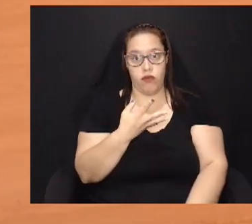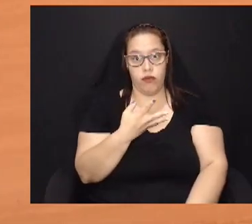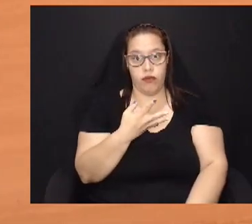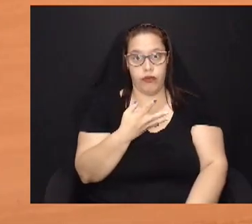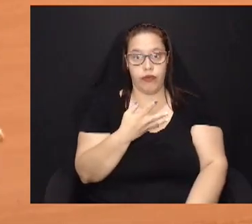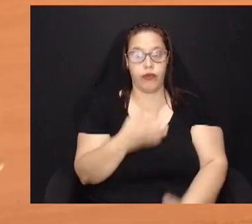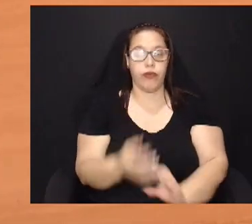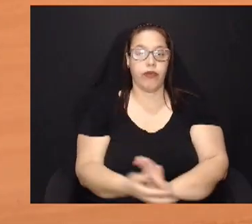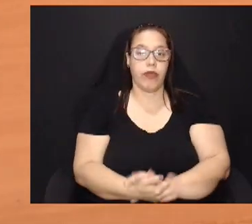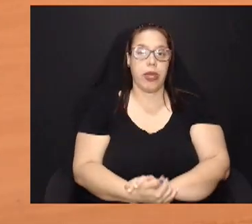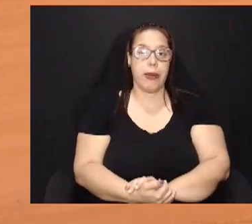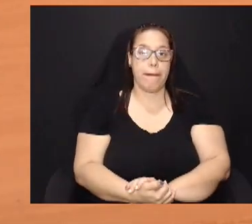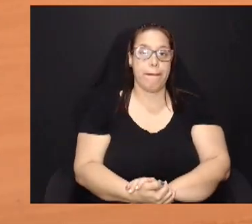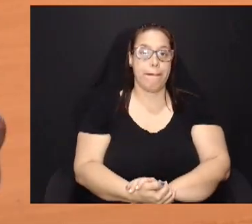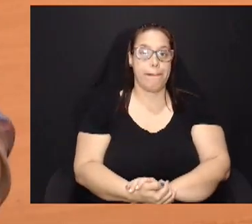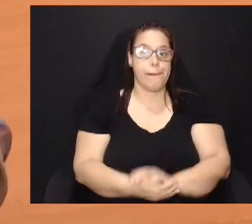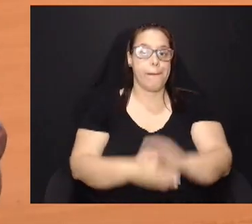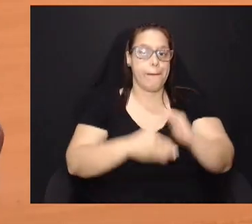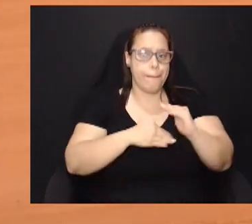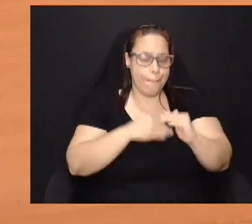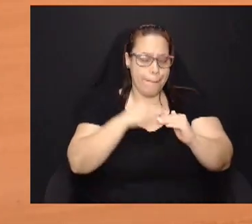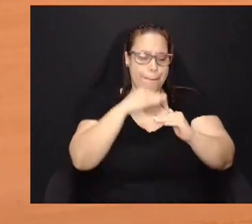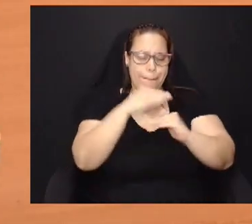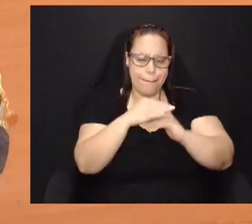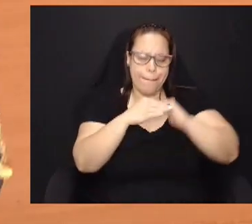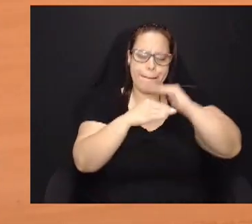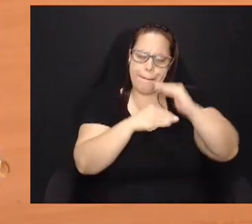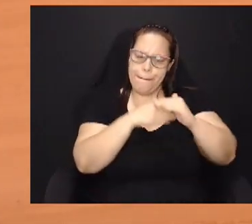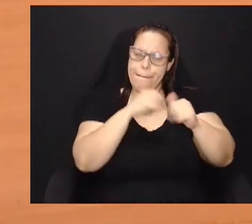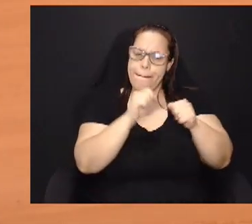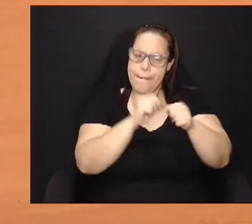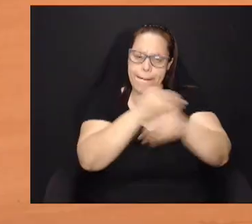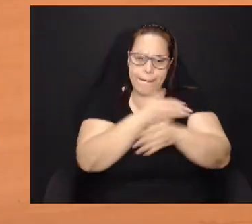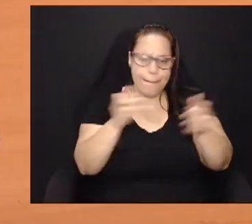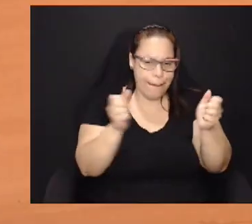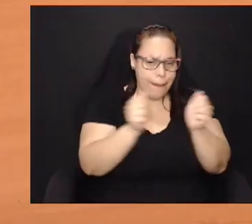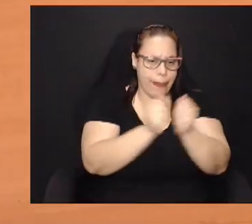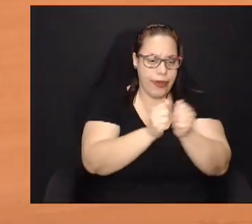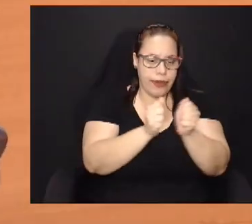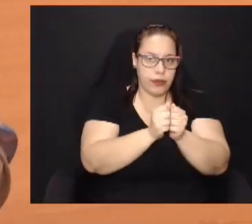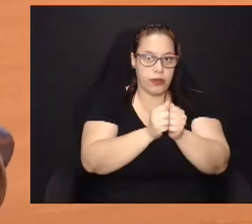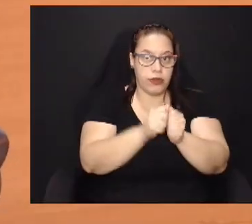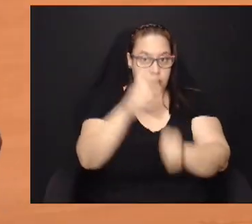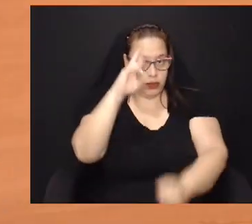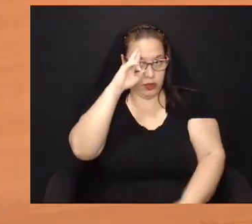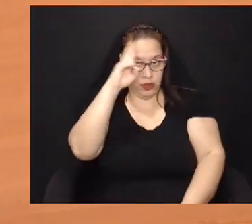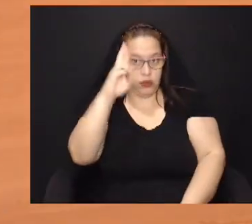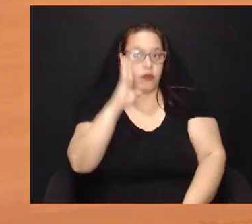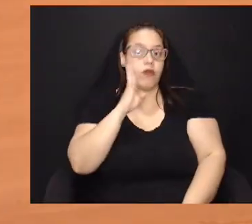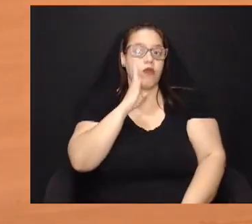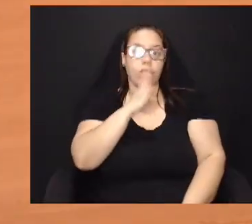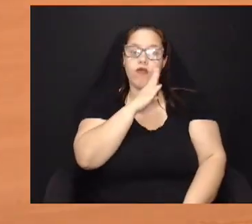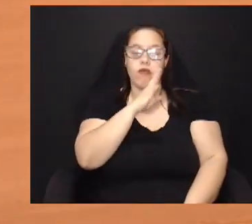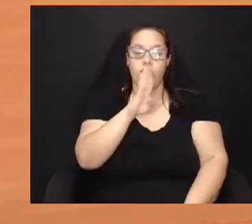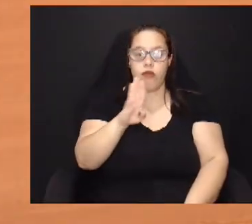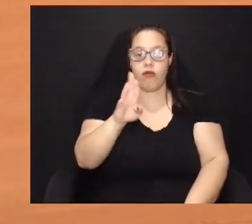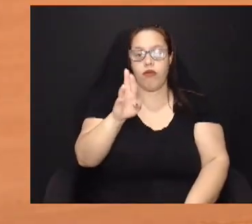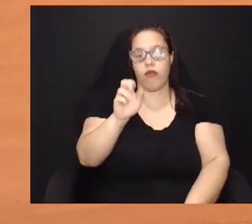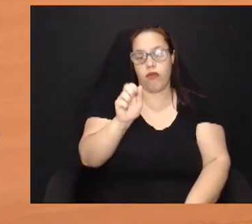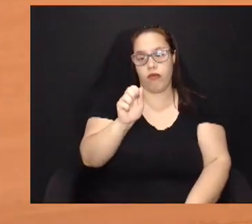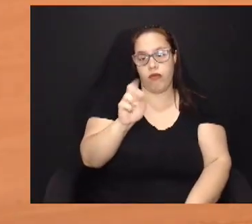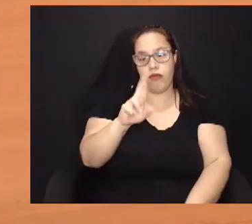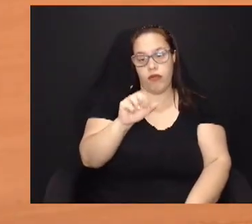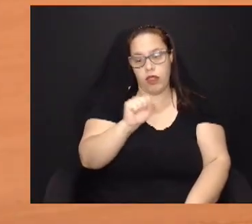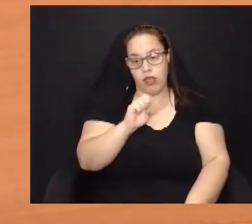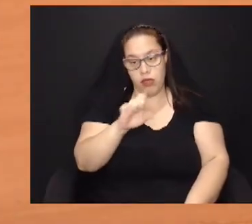prevalece. Então, esta construção que a gente tem feito com vocês, proprietários de bares, junto com a Brasel, a gente tem tido